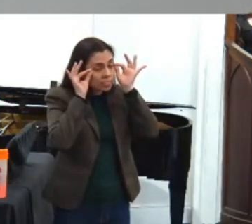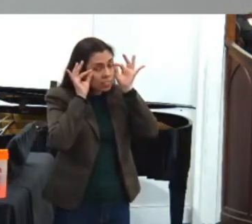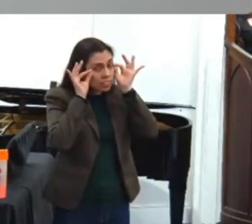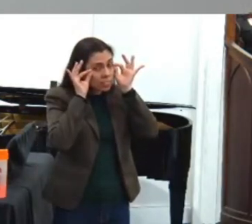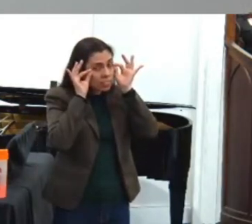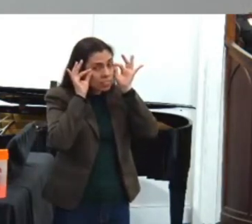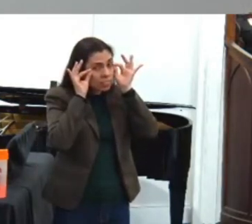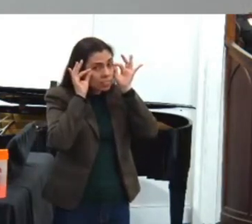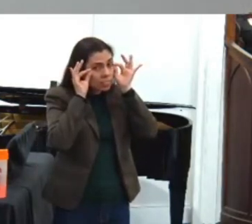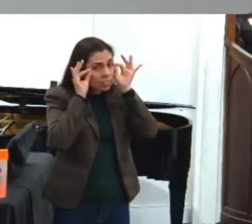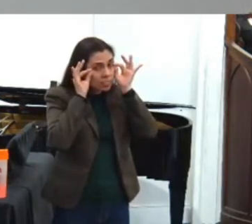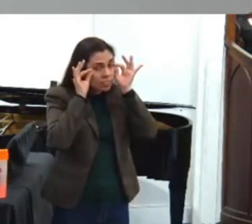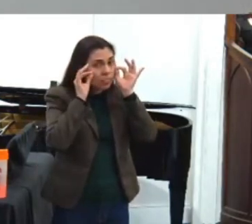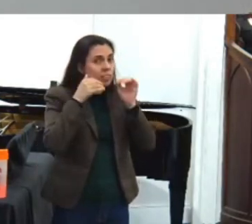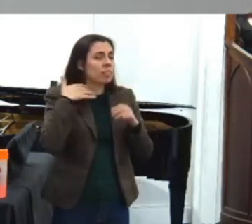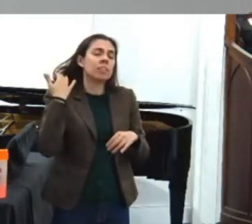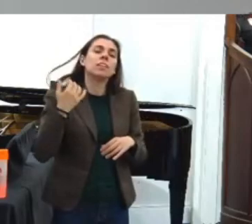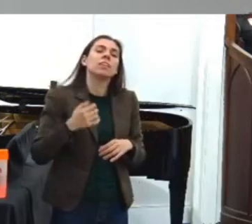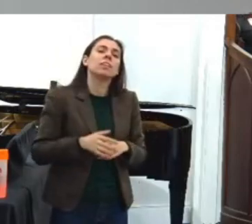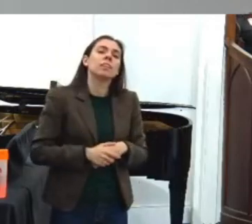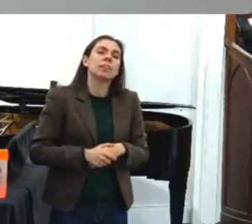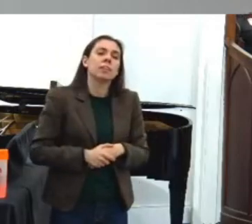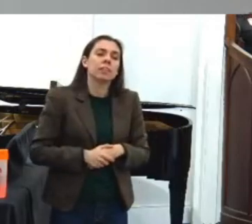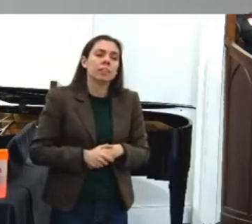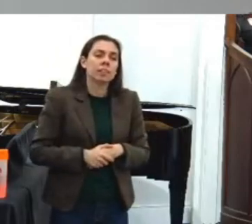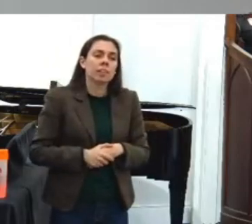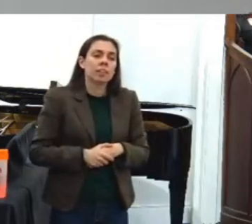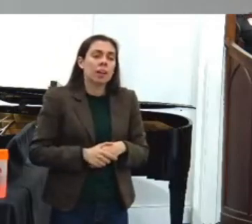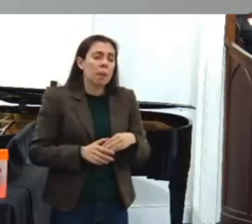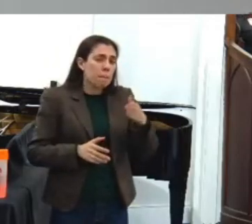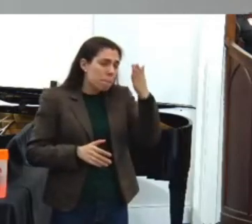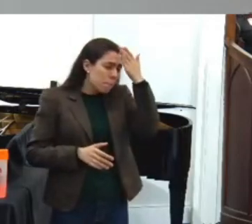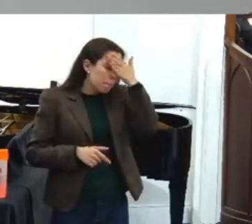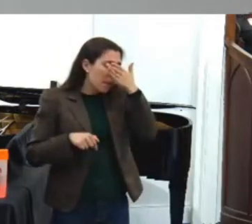morbidez, da indiferença espiritual.